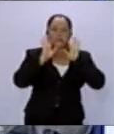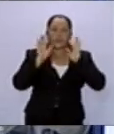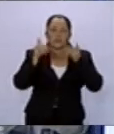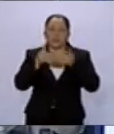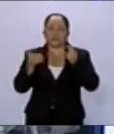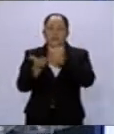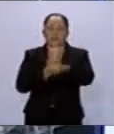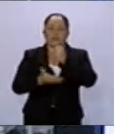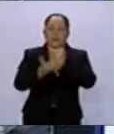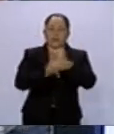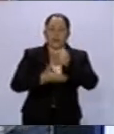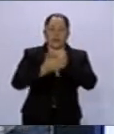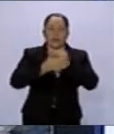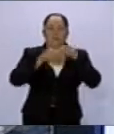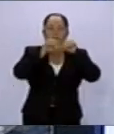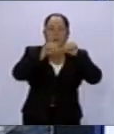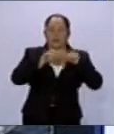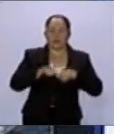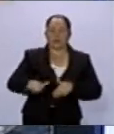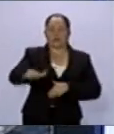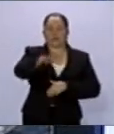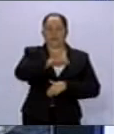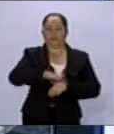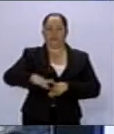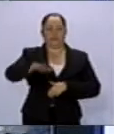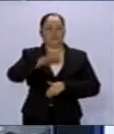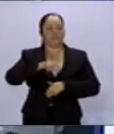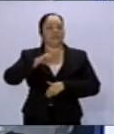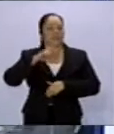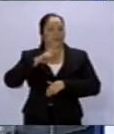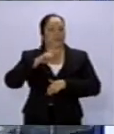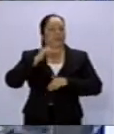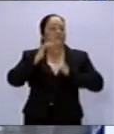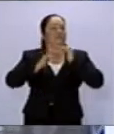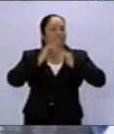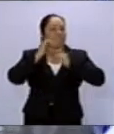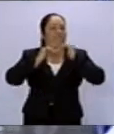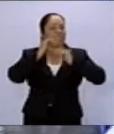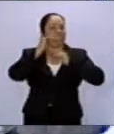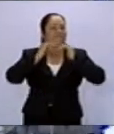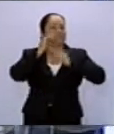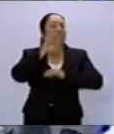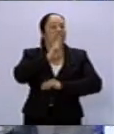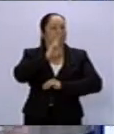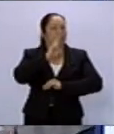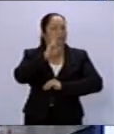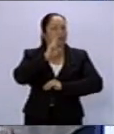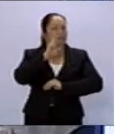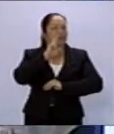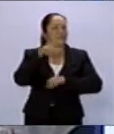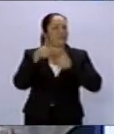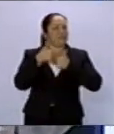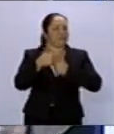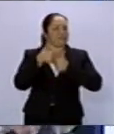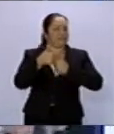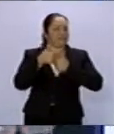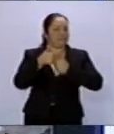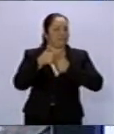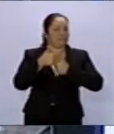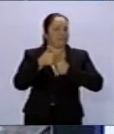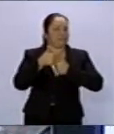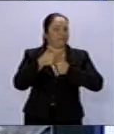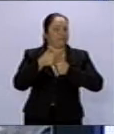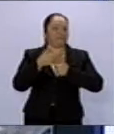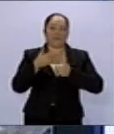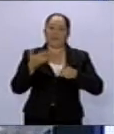determinada regiões do território tem estabelecida ao longo do tempo processos muito satisfatórios de ganhos para o seu sistema de saúde e para